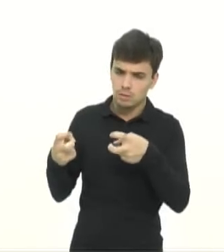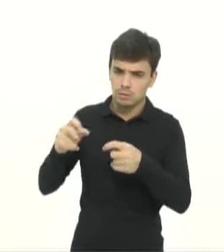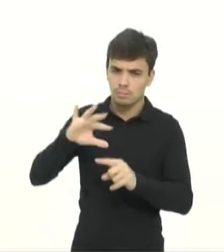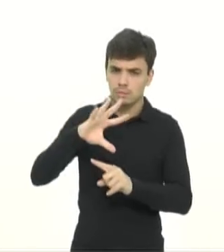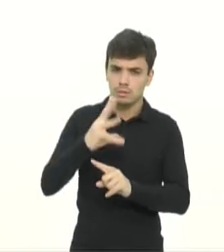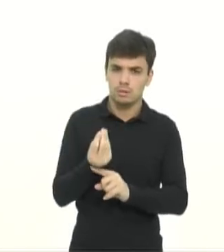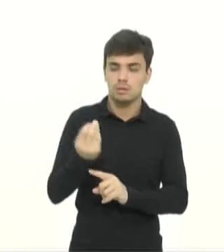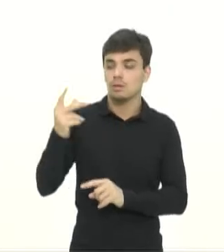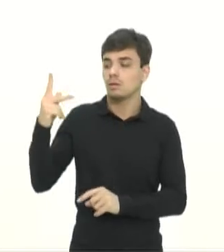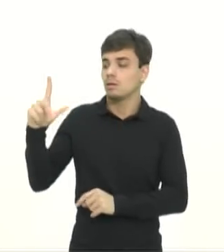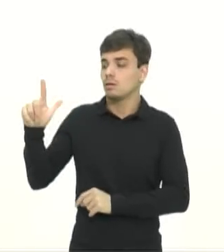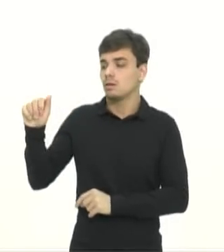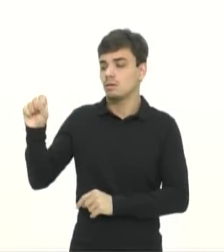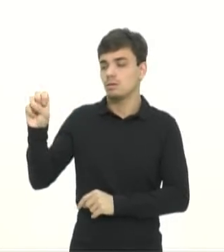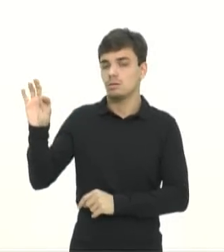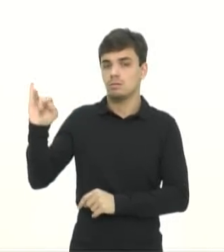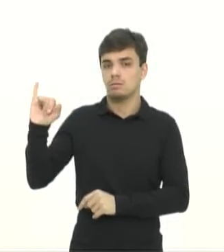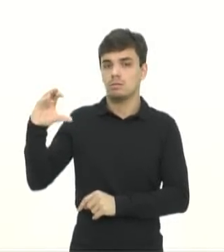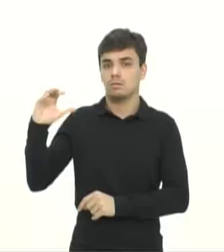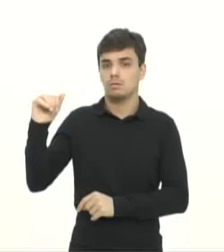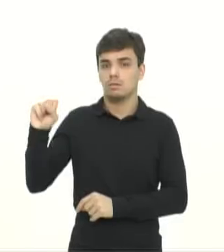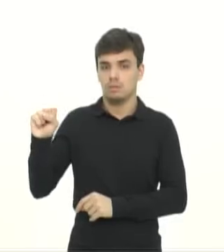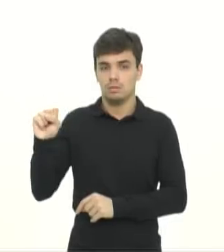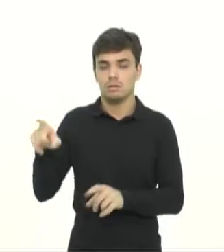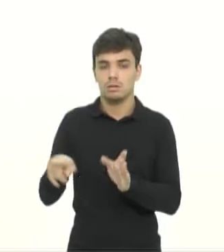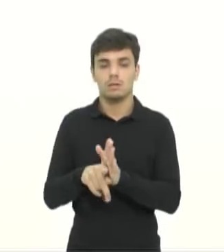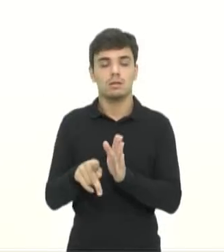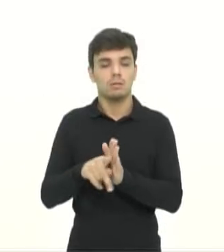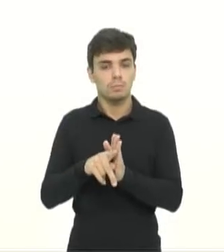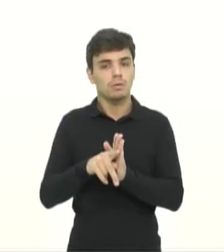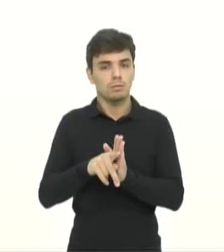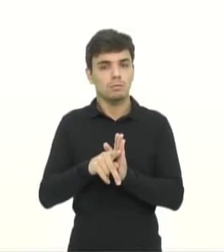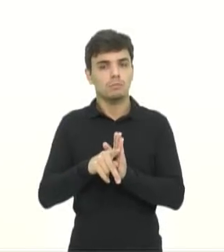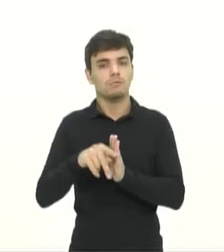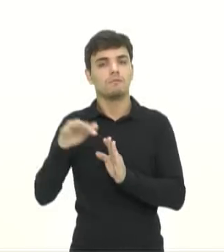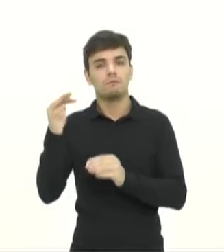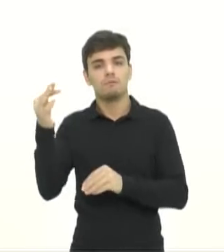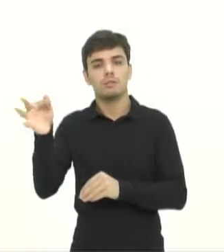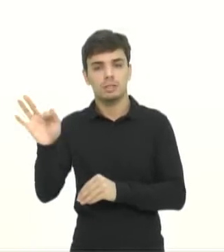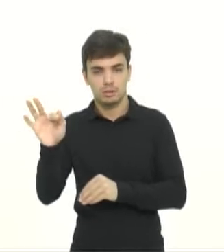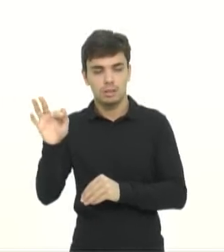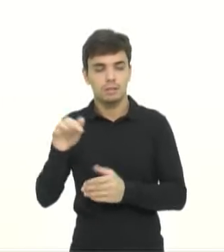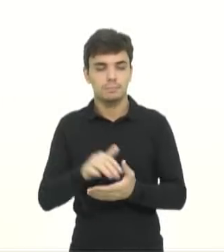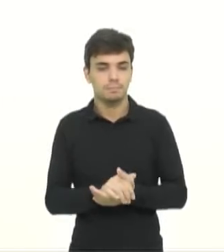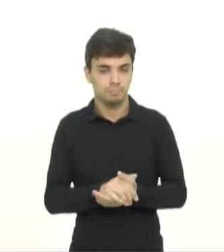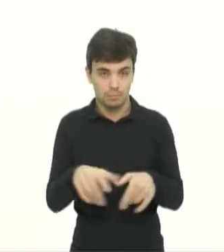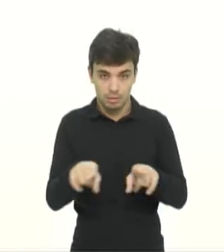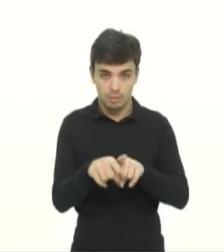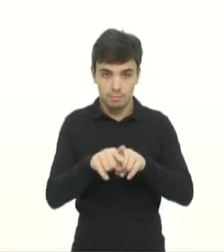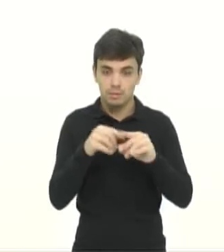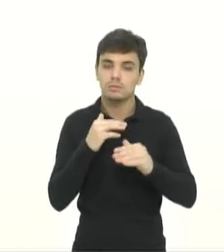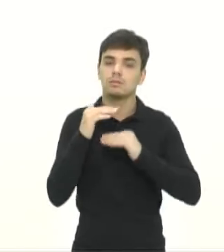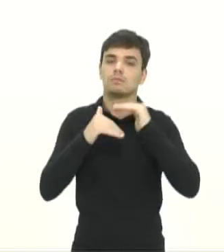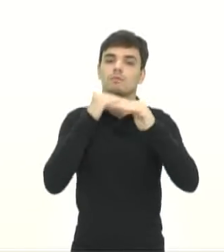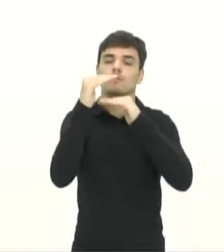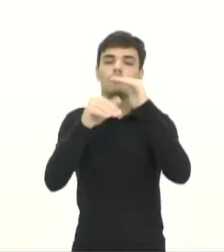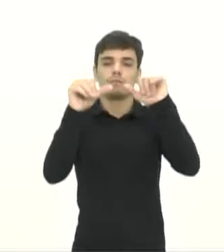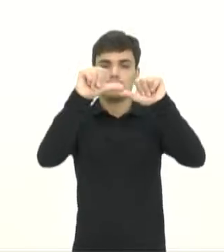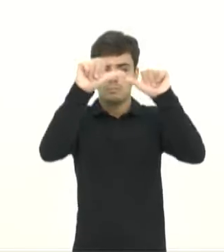plásticas, desponta sobretudo na pintura francesa. Entretanto, também se desenvolve na